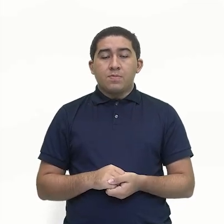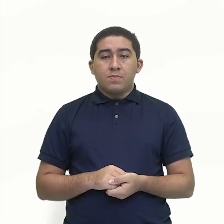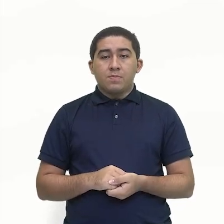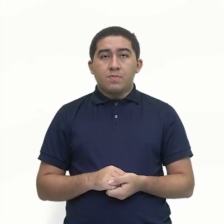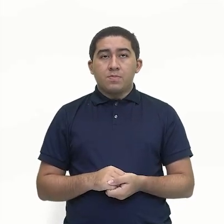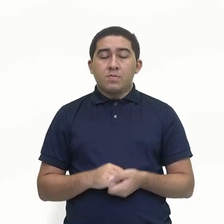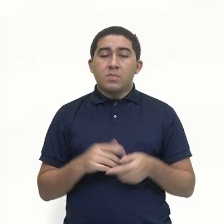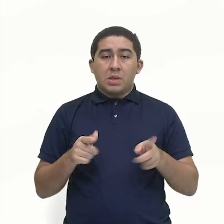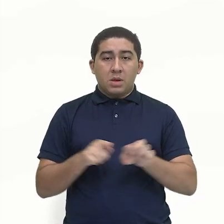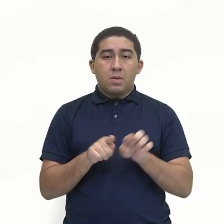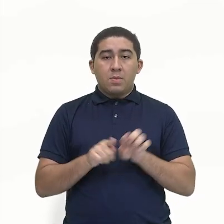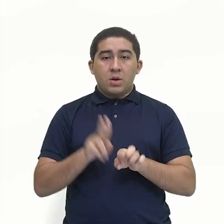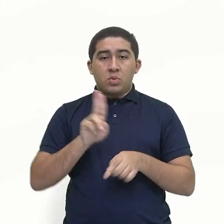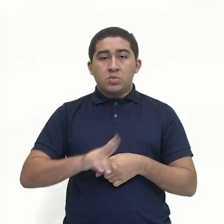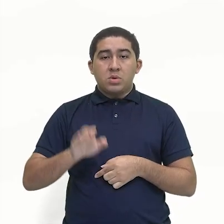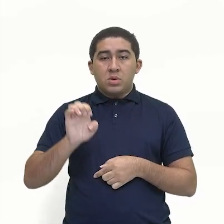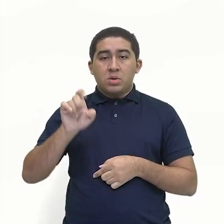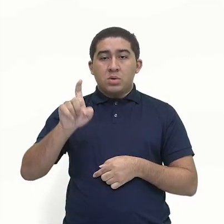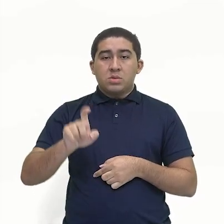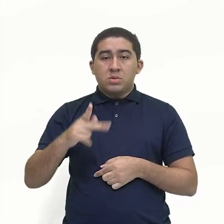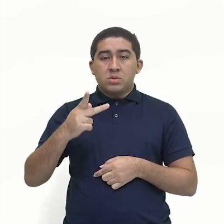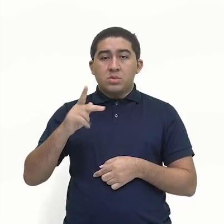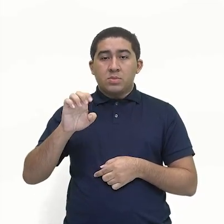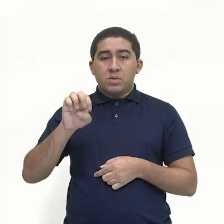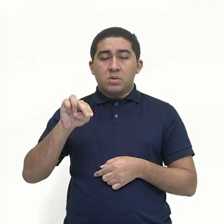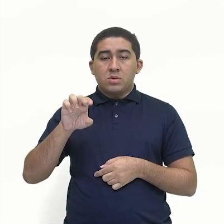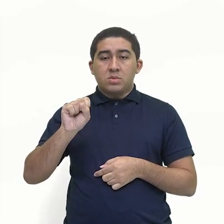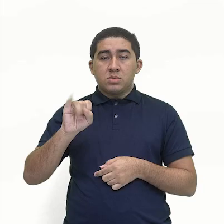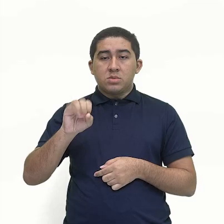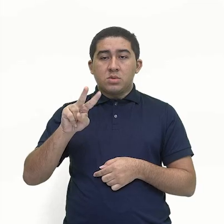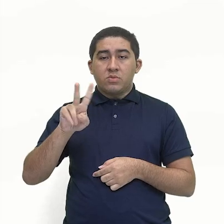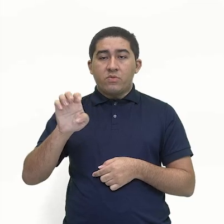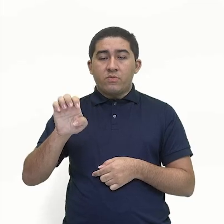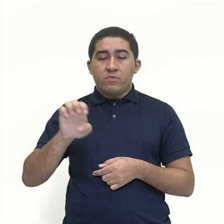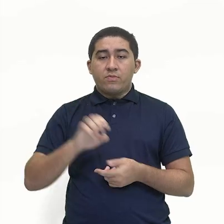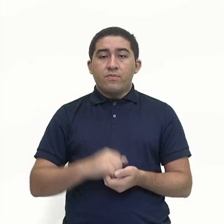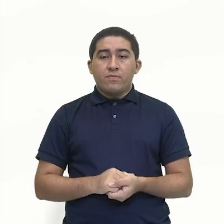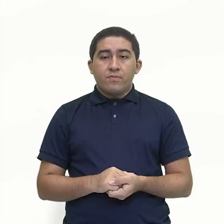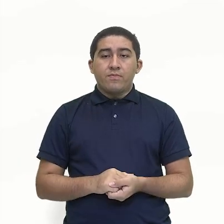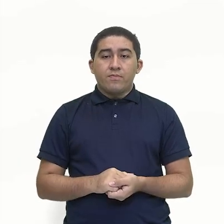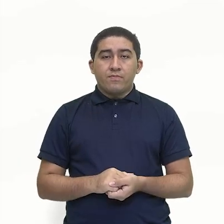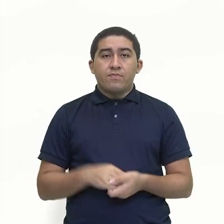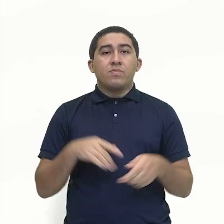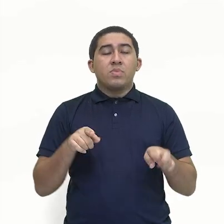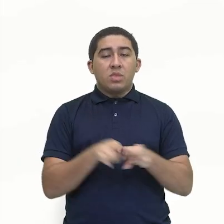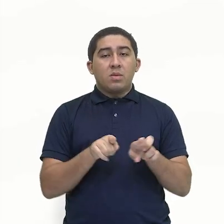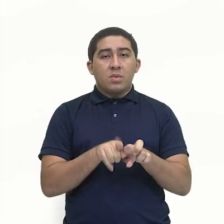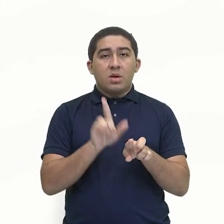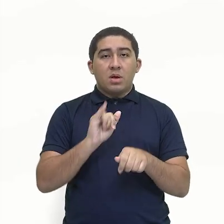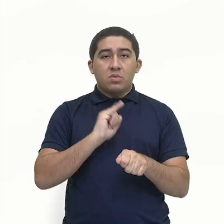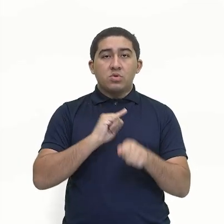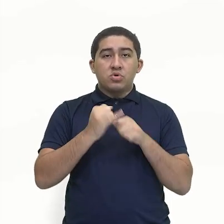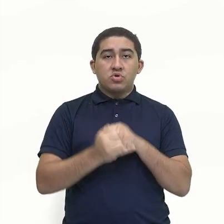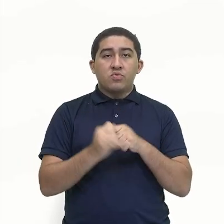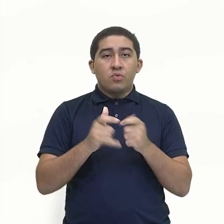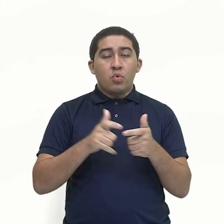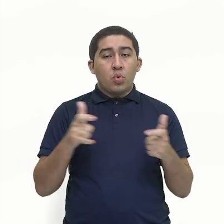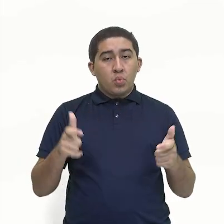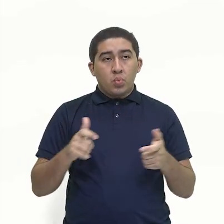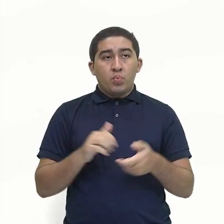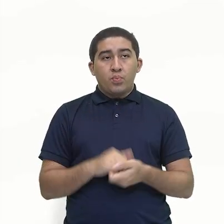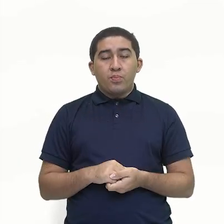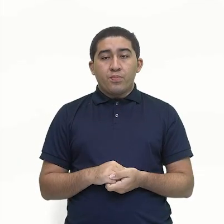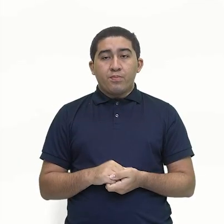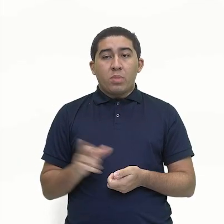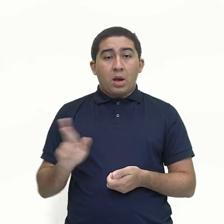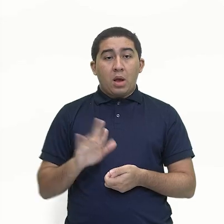utilizar o more. More expensive. Expensive. Também, né, um adjetivo longo significa mais